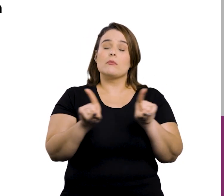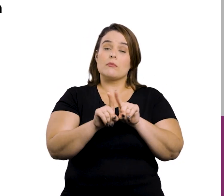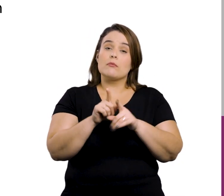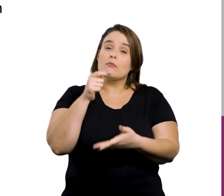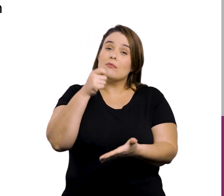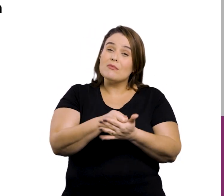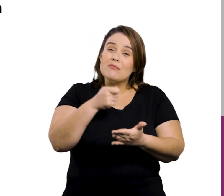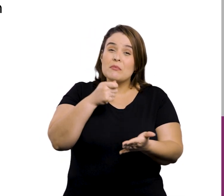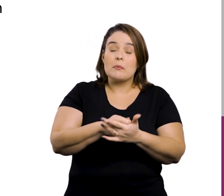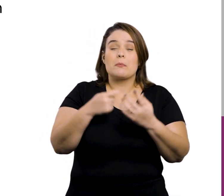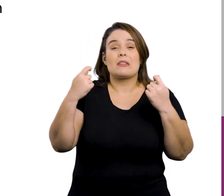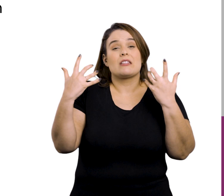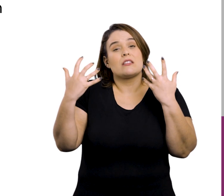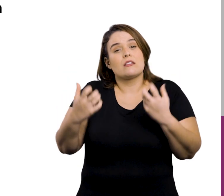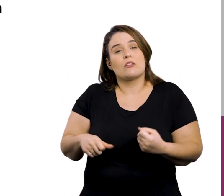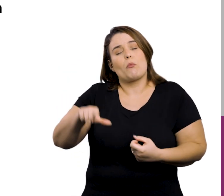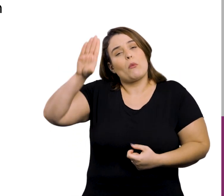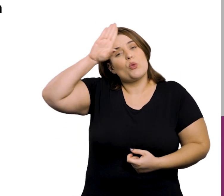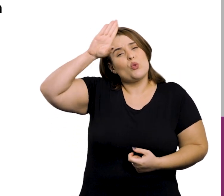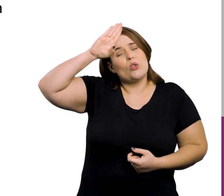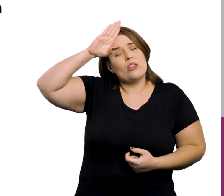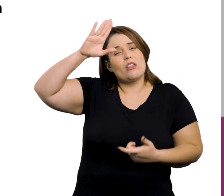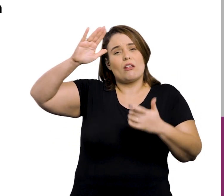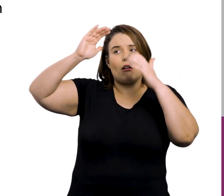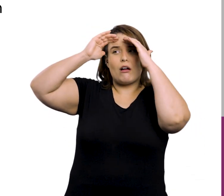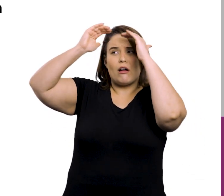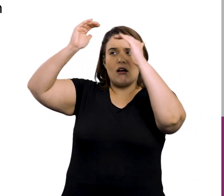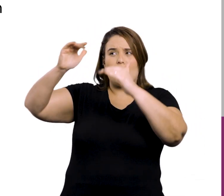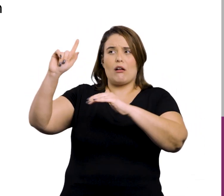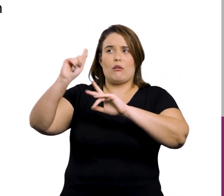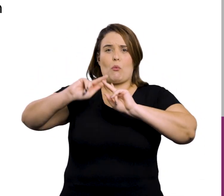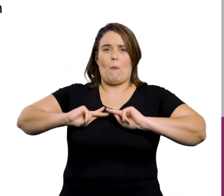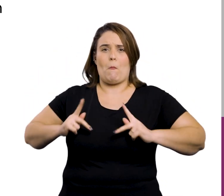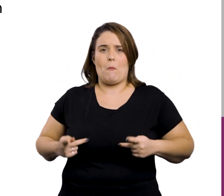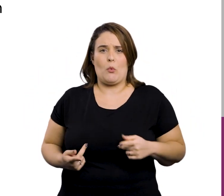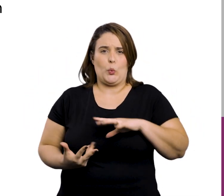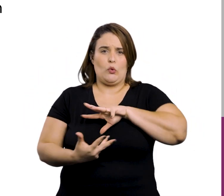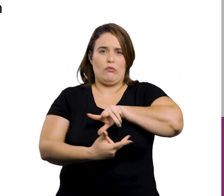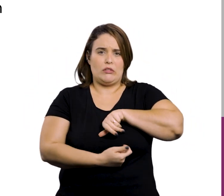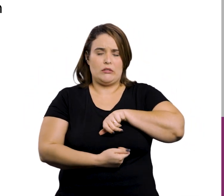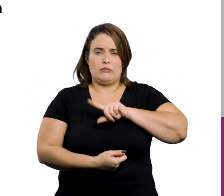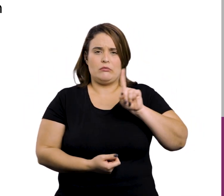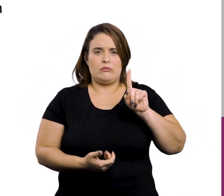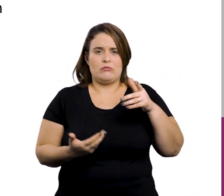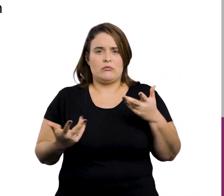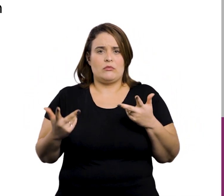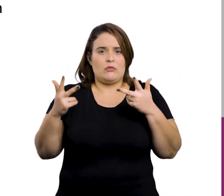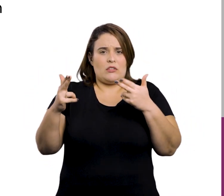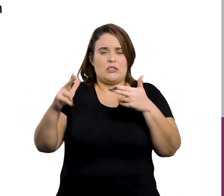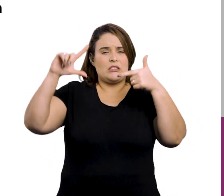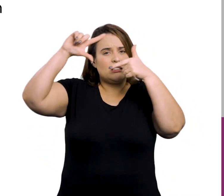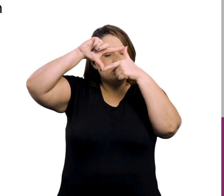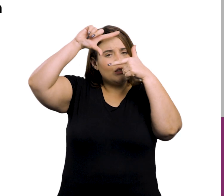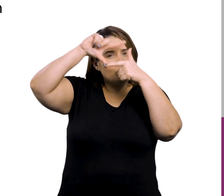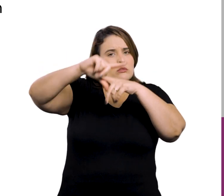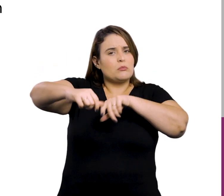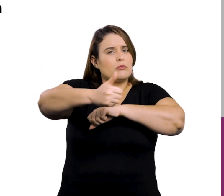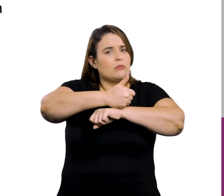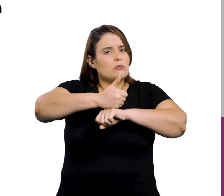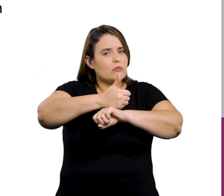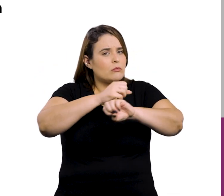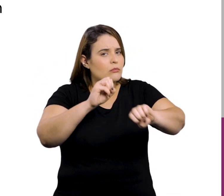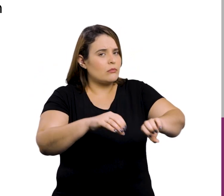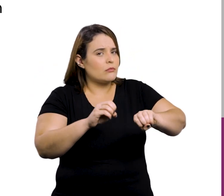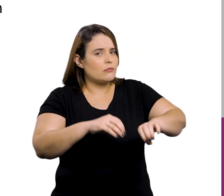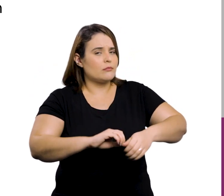também obrigados a seguir preceitos do militarismo e não preceitos humanos e universais, assim como há censura aos profissionais